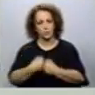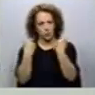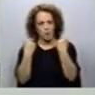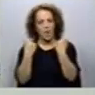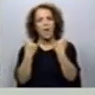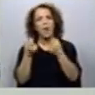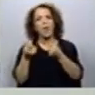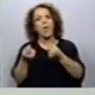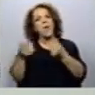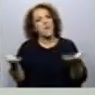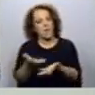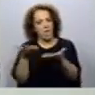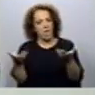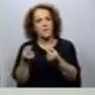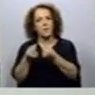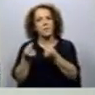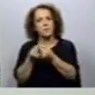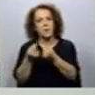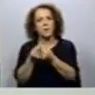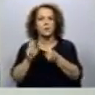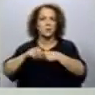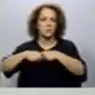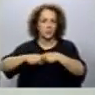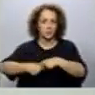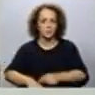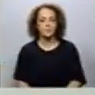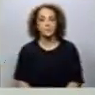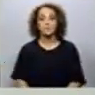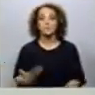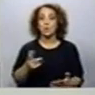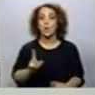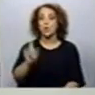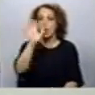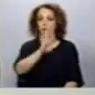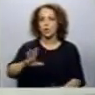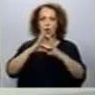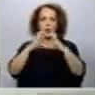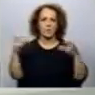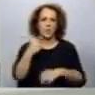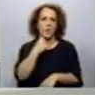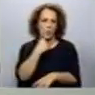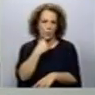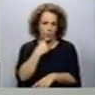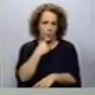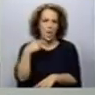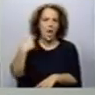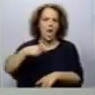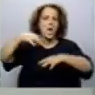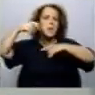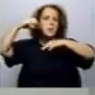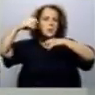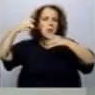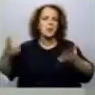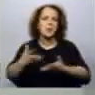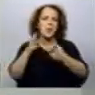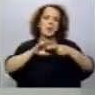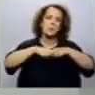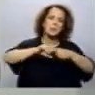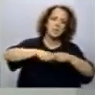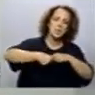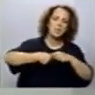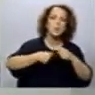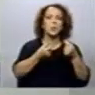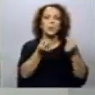Litoral. Assim, em pormenor, para a região norte, aqui para já o céu geralmente muito nublado, já ocorre em período de chuva fraca no Minho e Douro